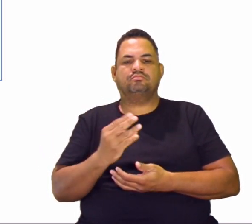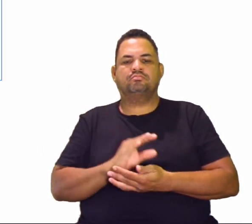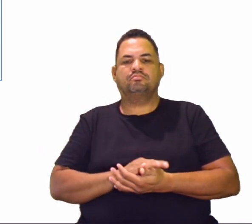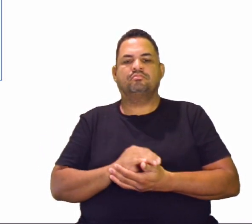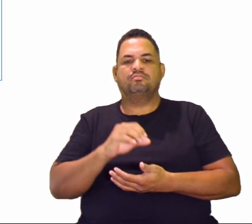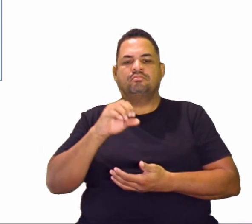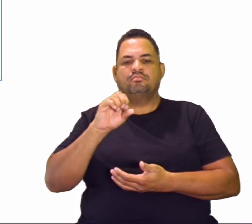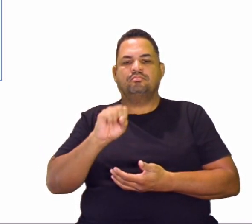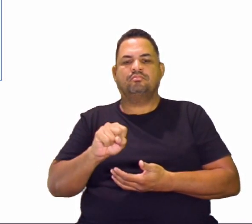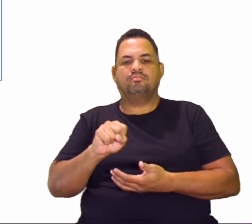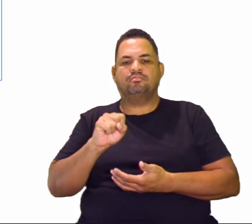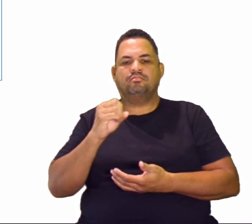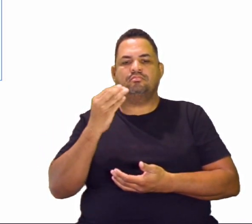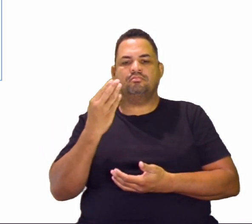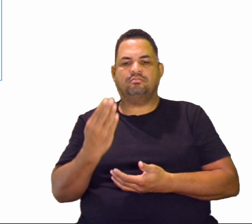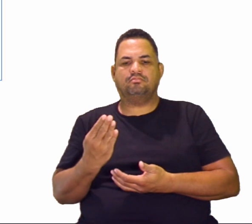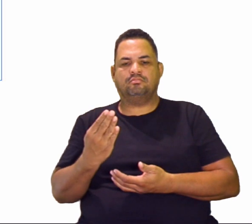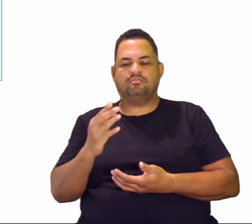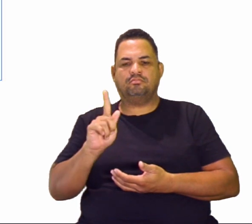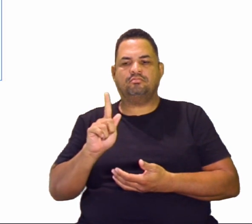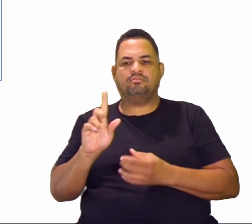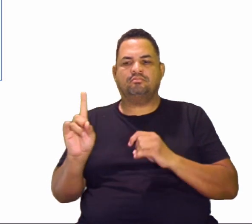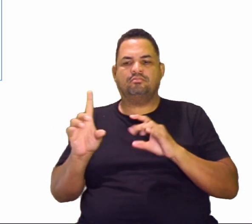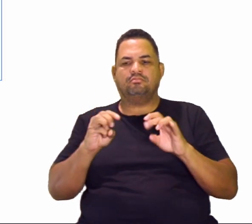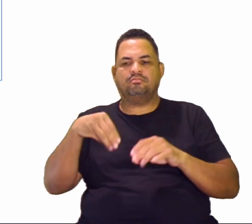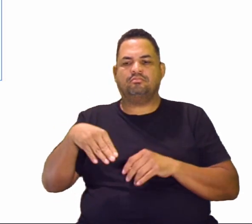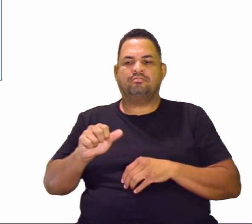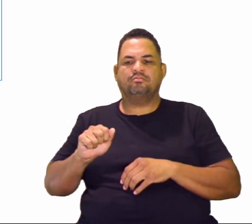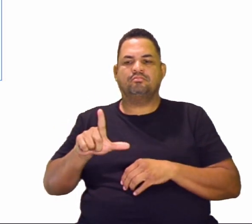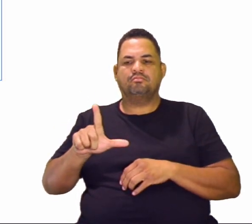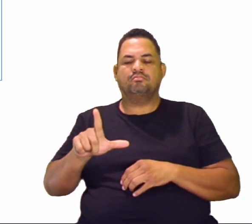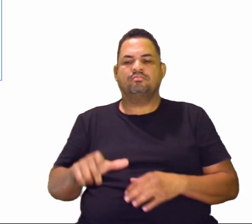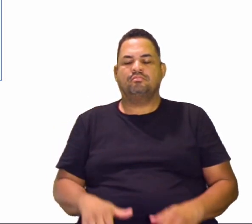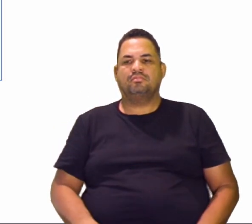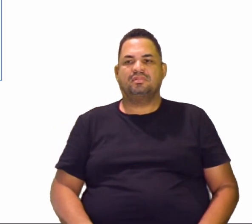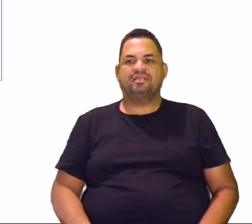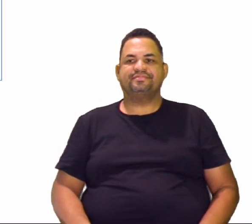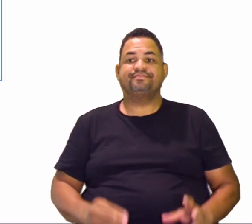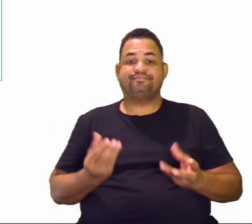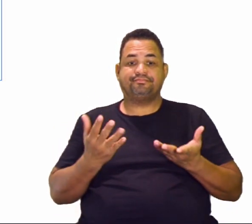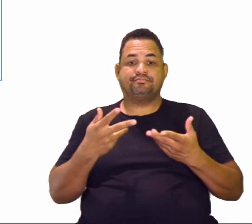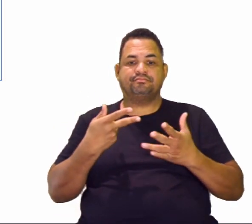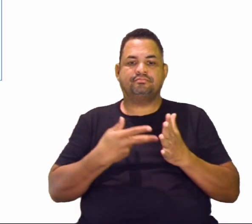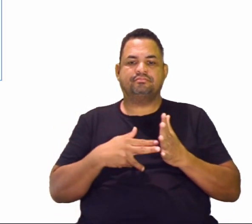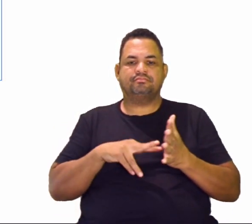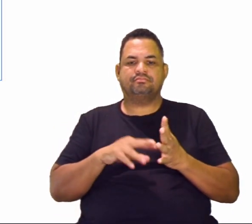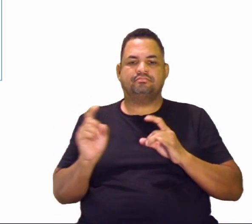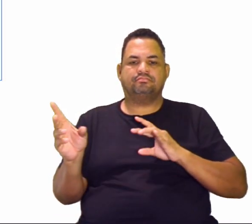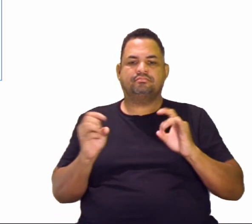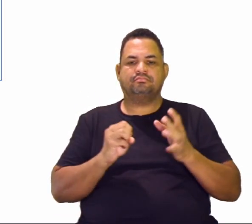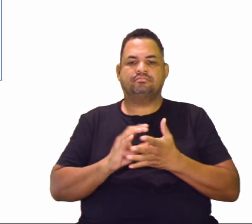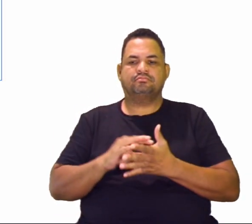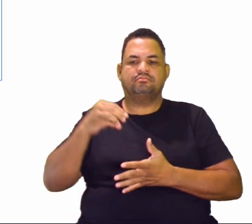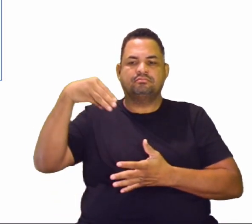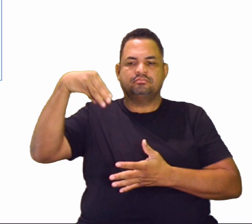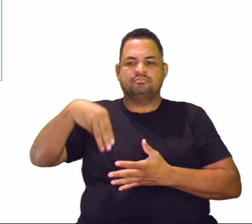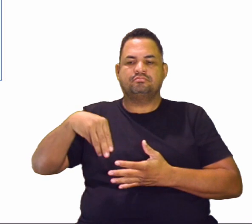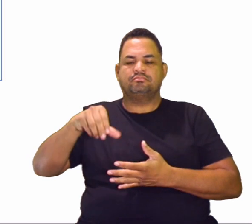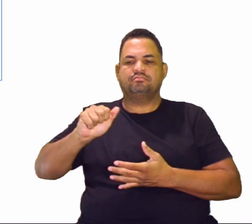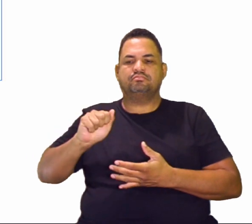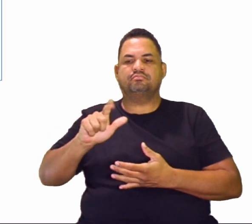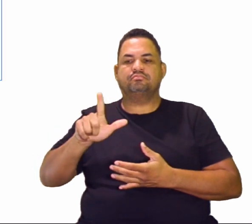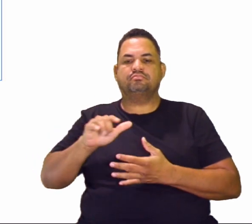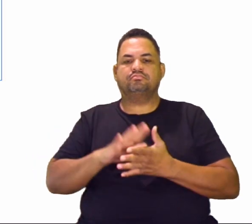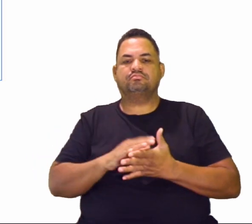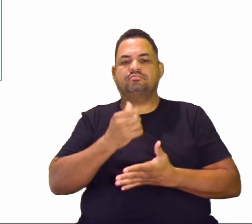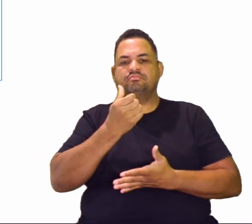NaHCO3 é 84 gramas por mol. Isso significa que cada mol, ou seja,